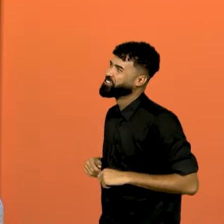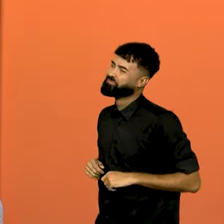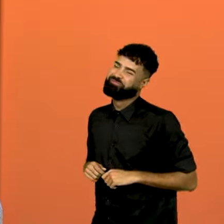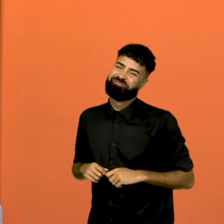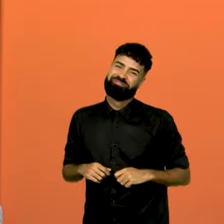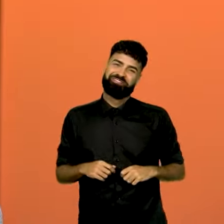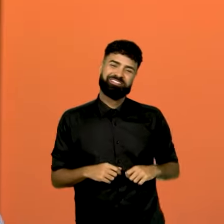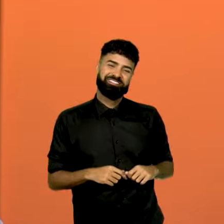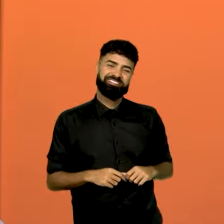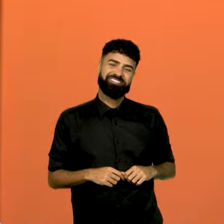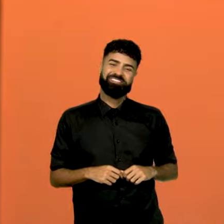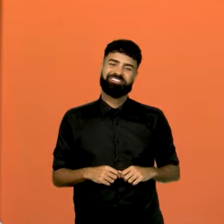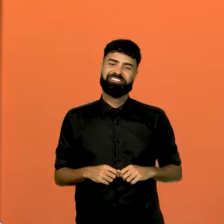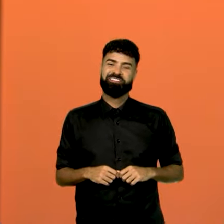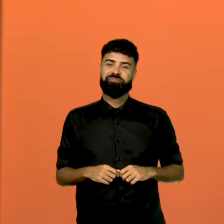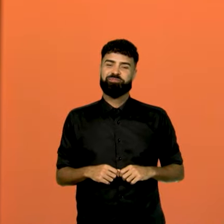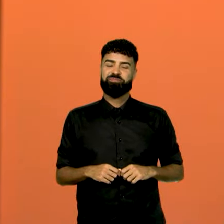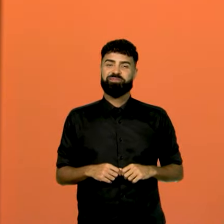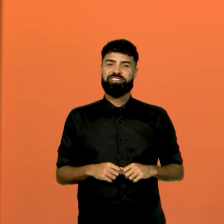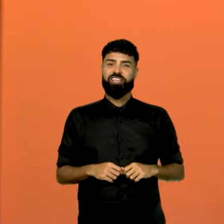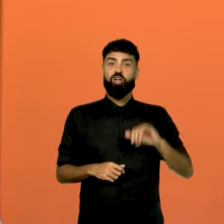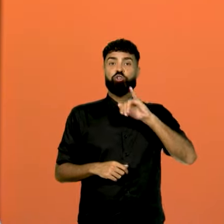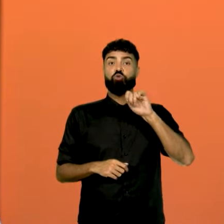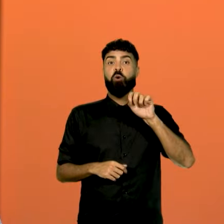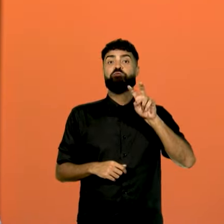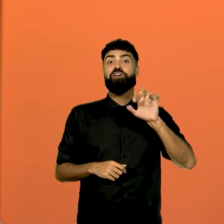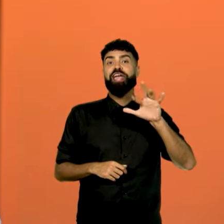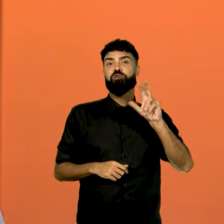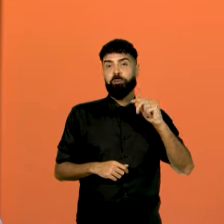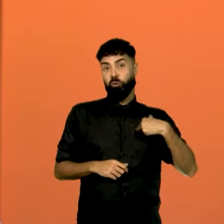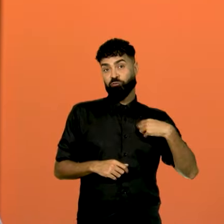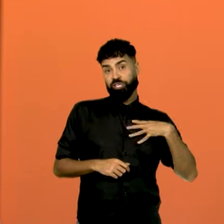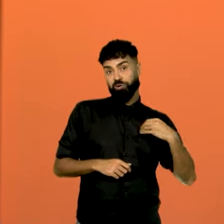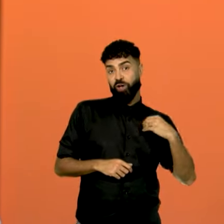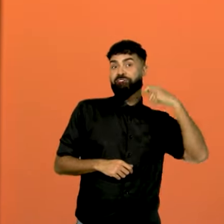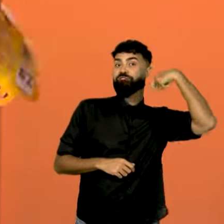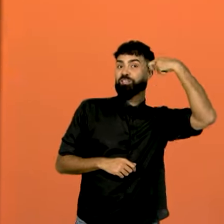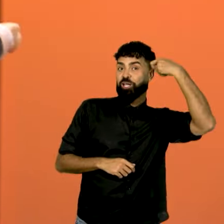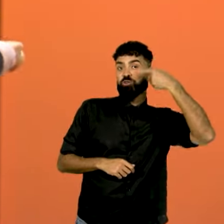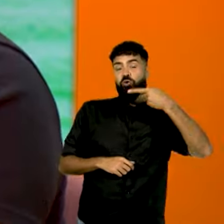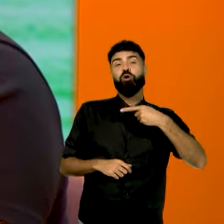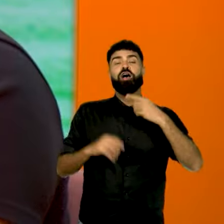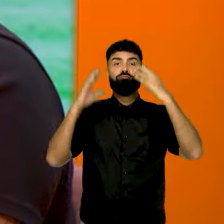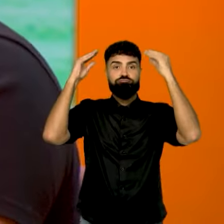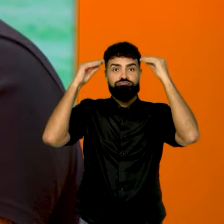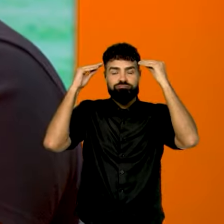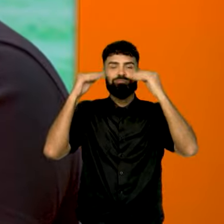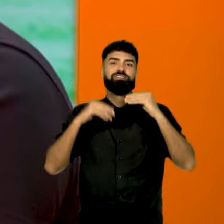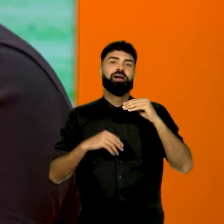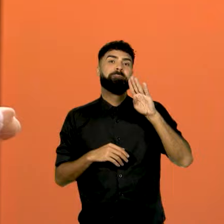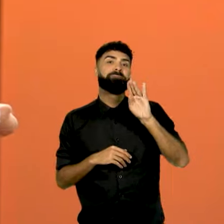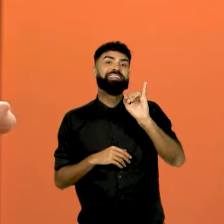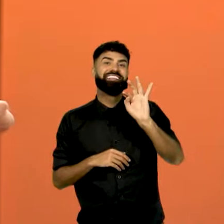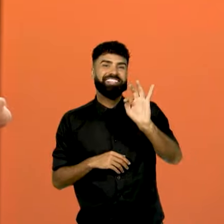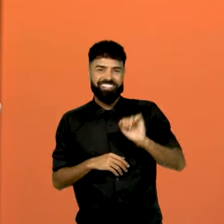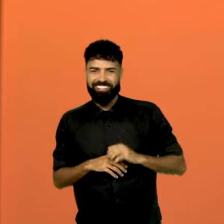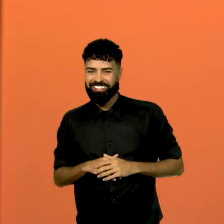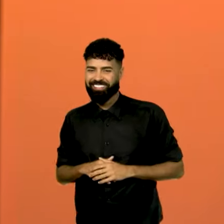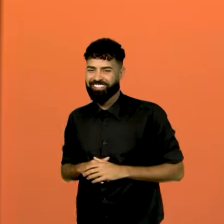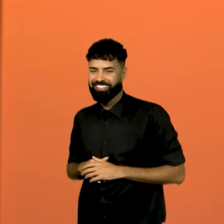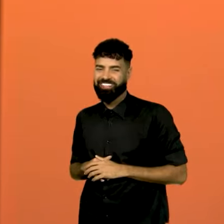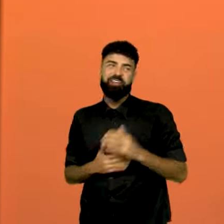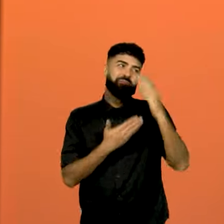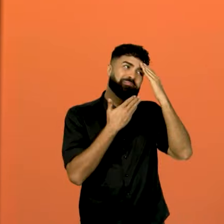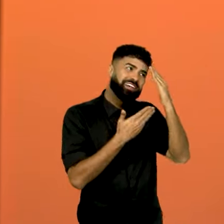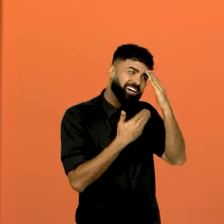demais. Esse é o meu Bita João Velho, tá, gente? É meu. Eu adorei, Chaps, mas eu amei num grau. Nossa. Depois a